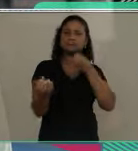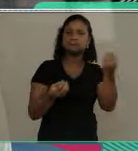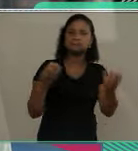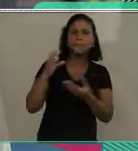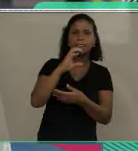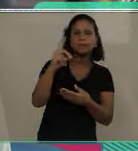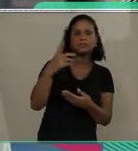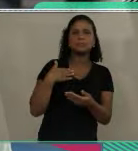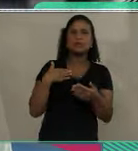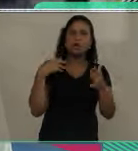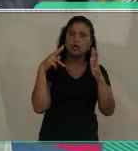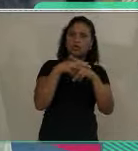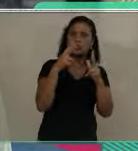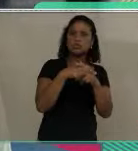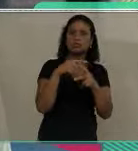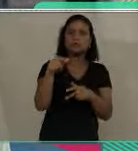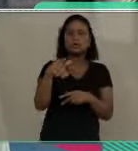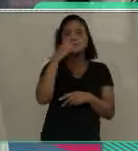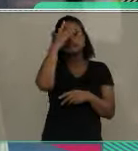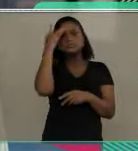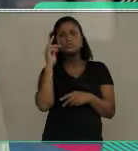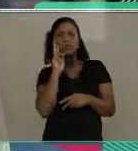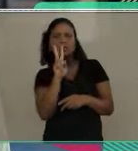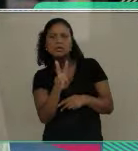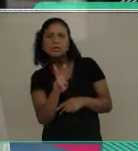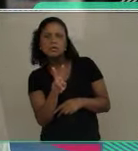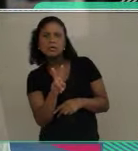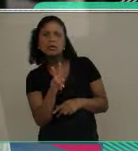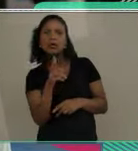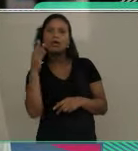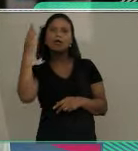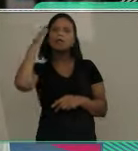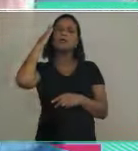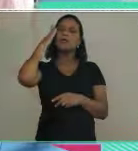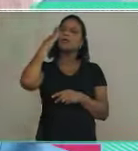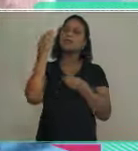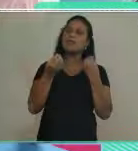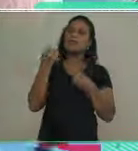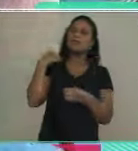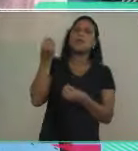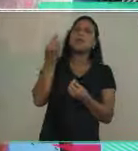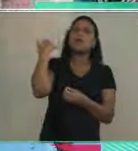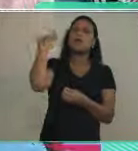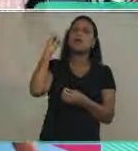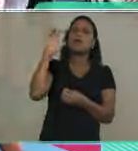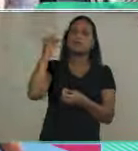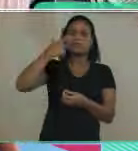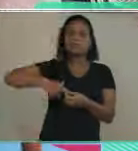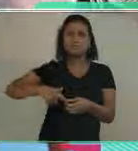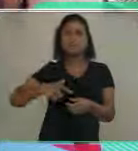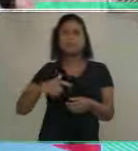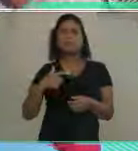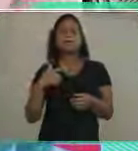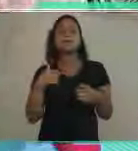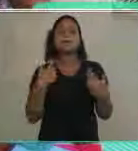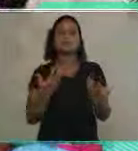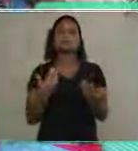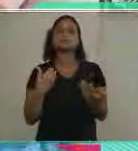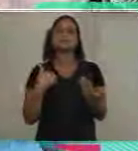falando meu currículo de luta e dando CD das minhas lutas as pessoas assistiam